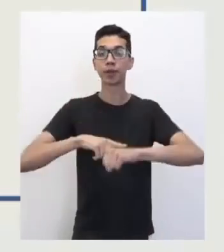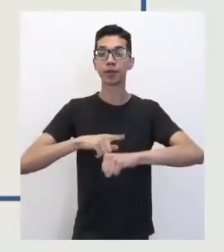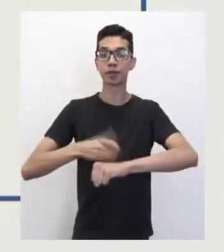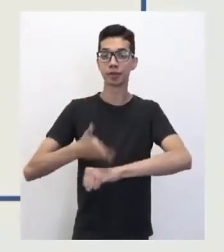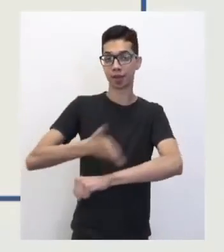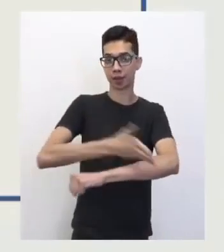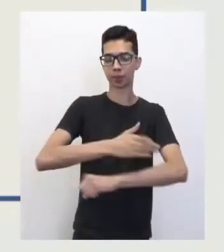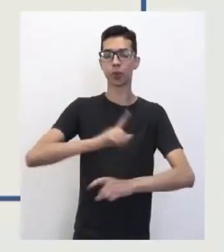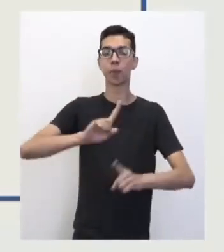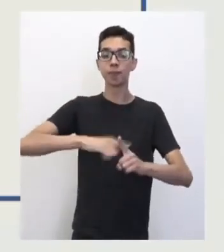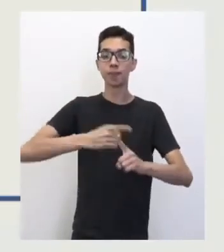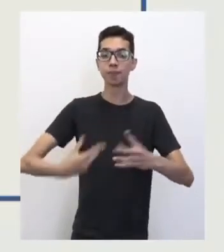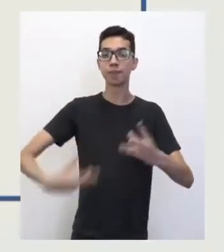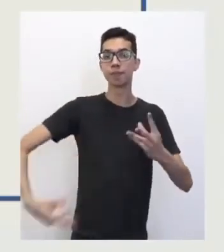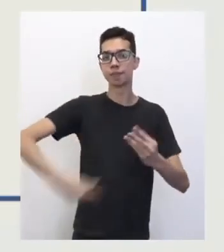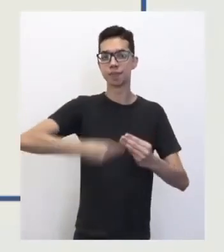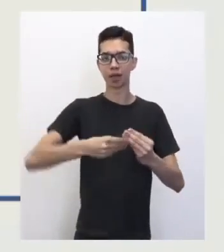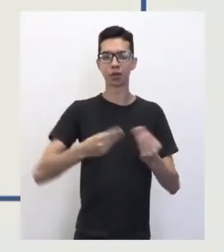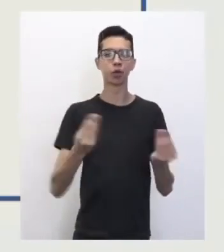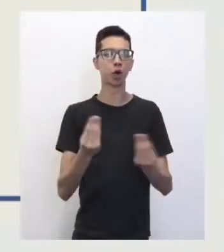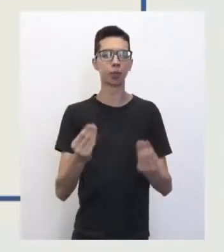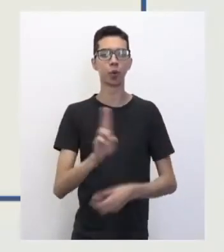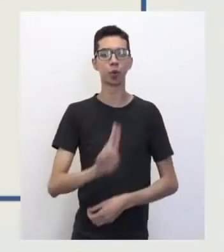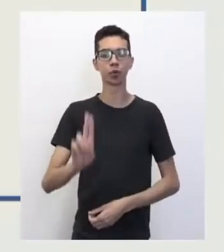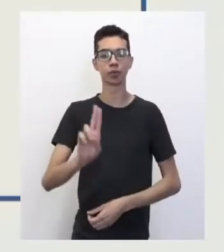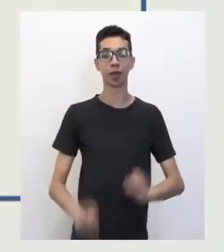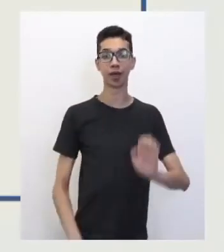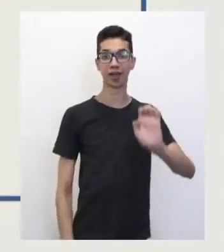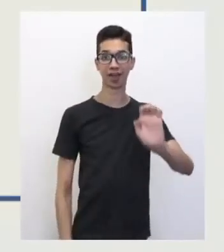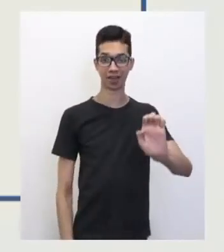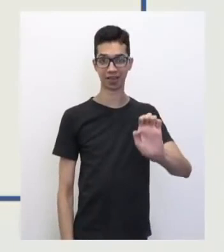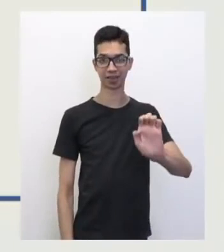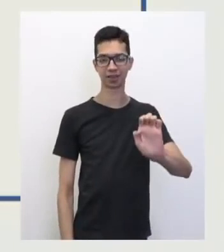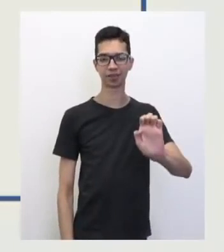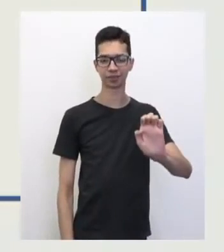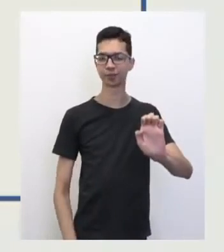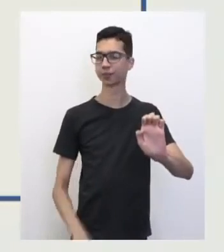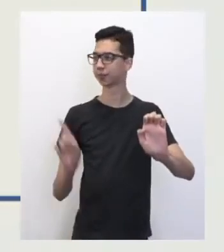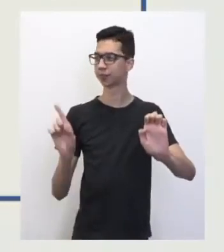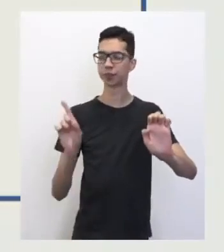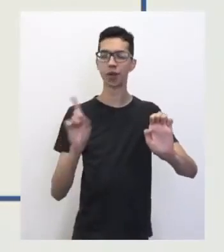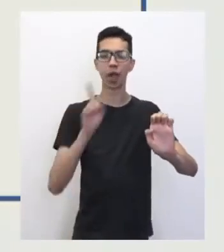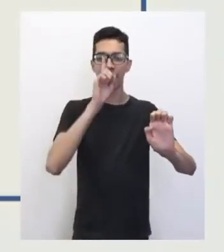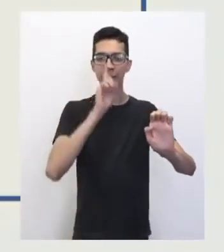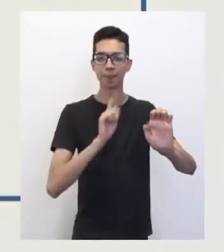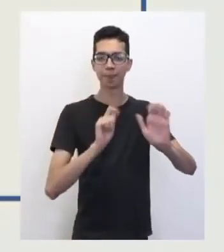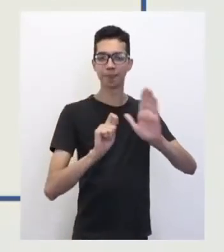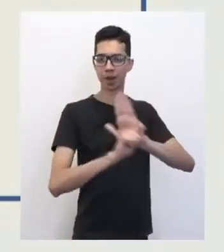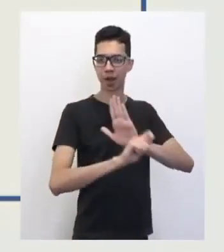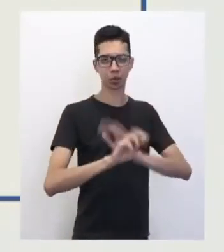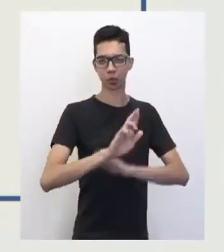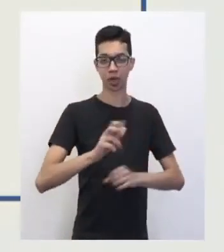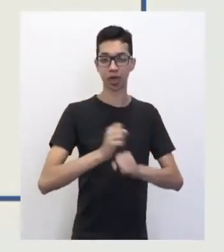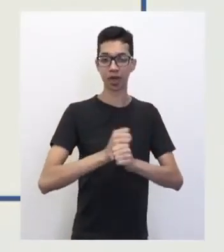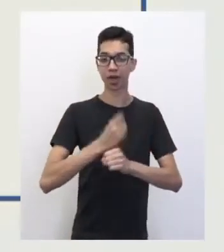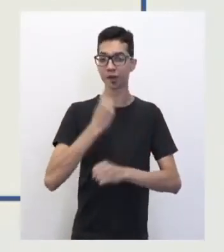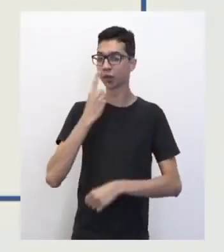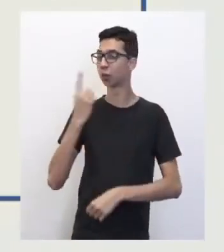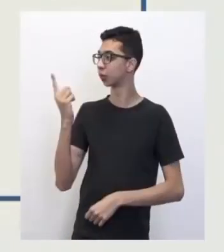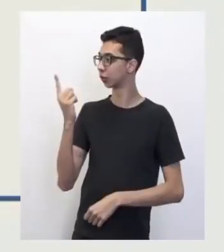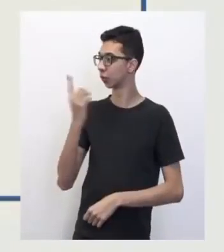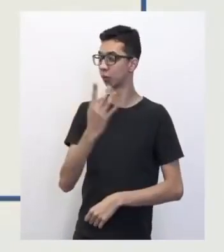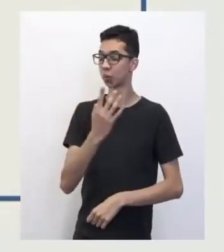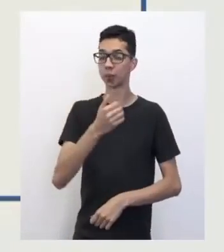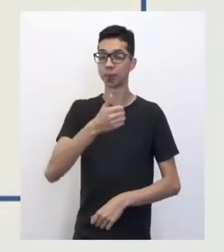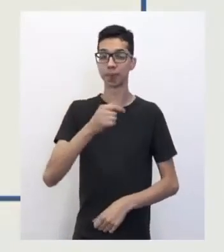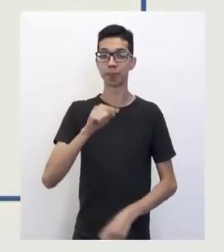uma informação através desse conectivo E, né, que não foi sublinhado, mas ele está adicionando uma informação, e